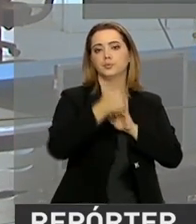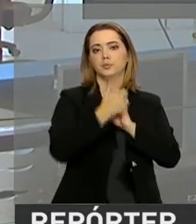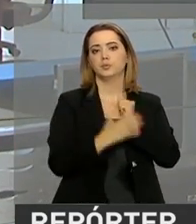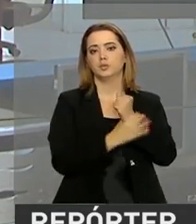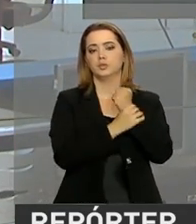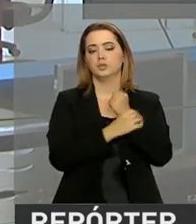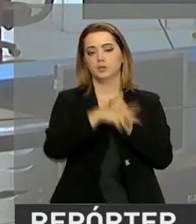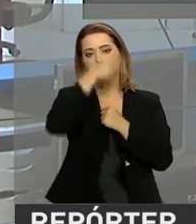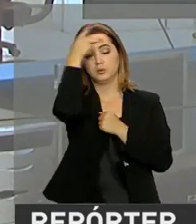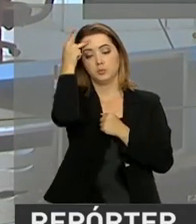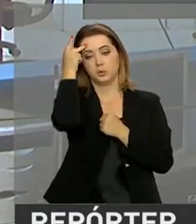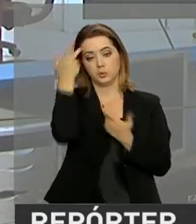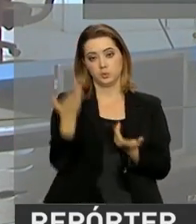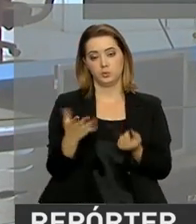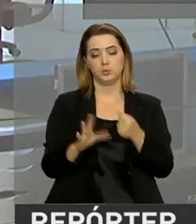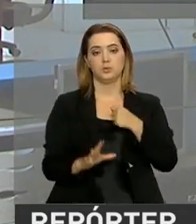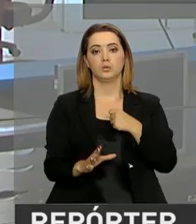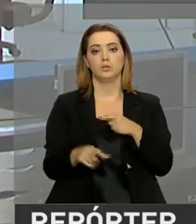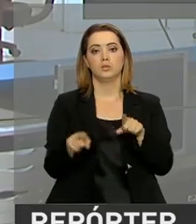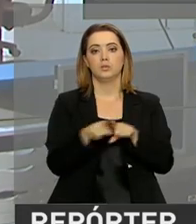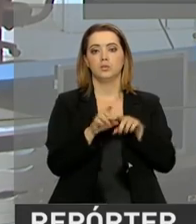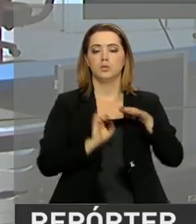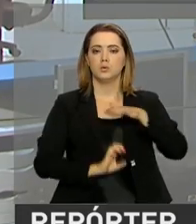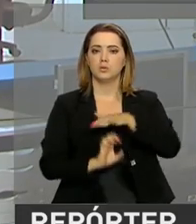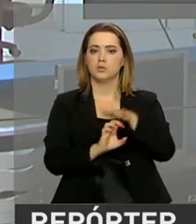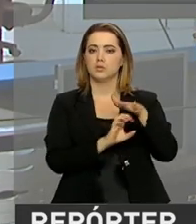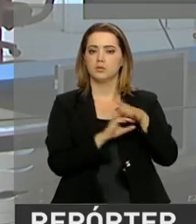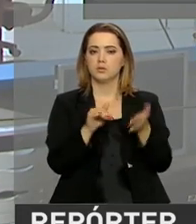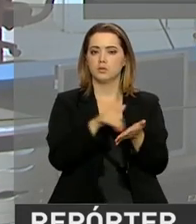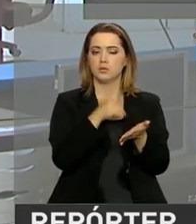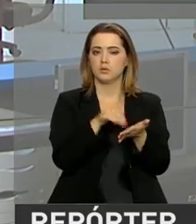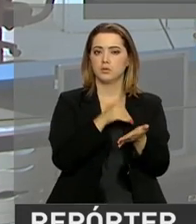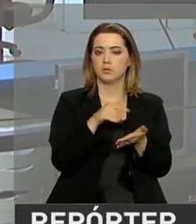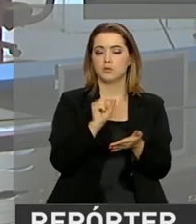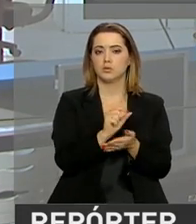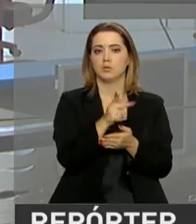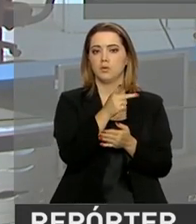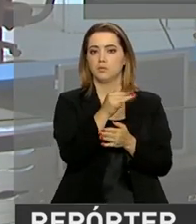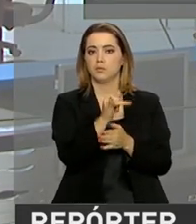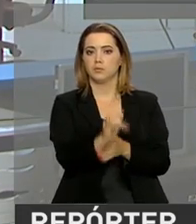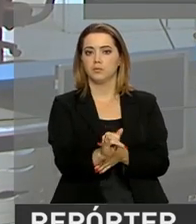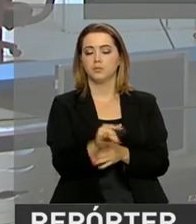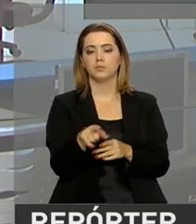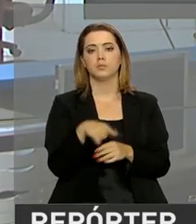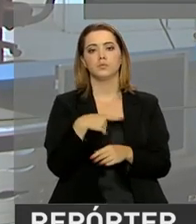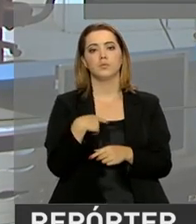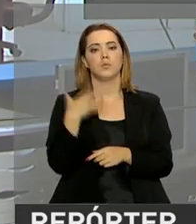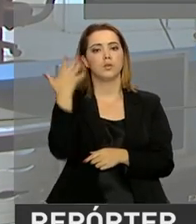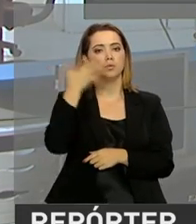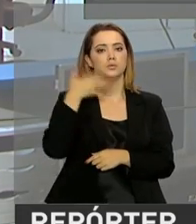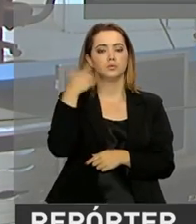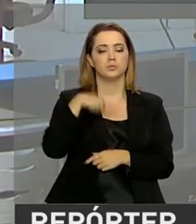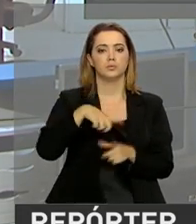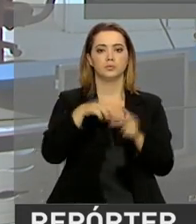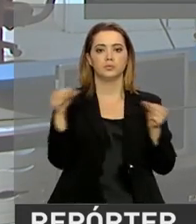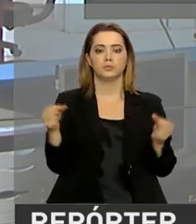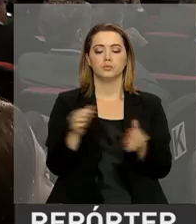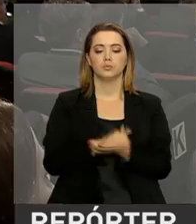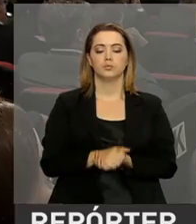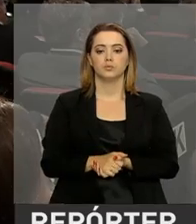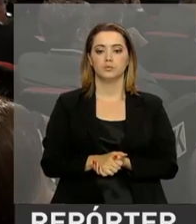empresário foi o que disse o secretário executivo do programa de parcerias de investimentos moreira franco durante um seminário em brasília